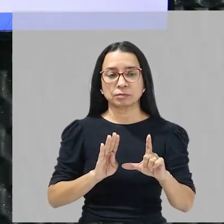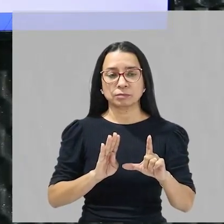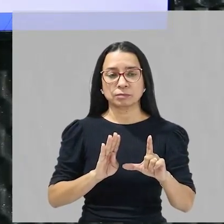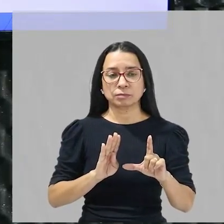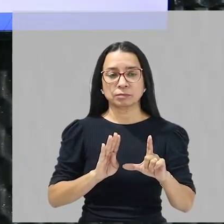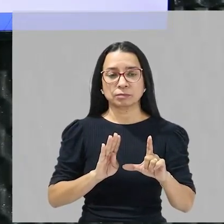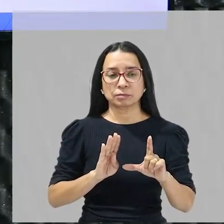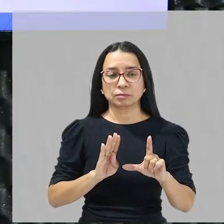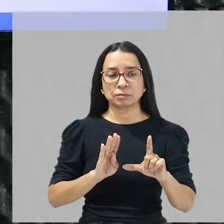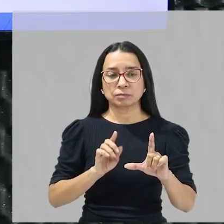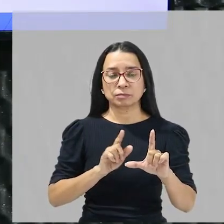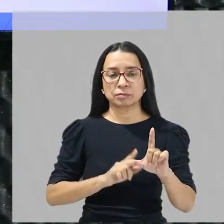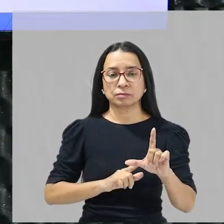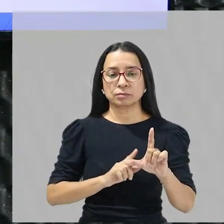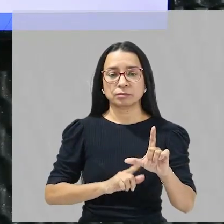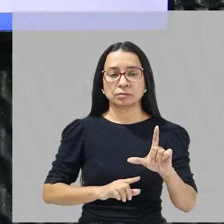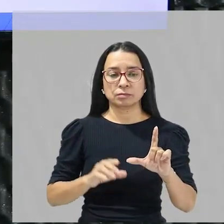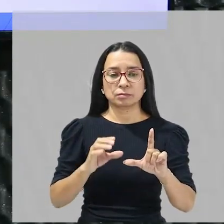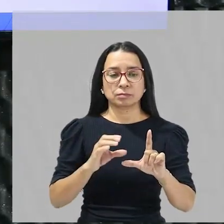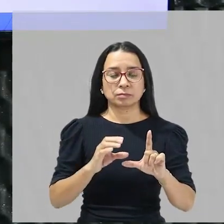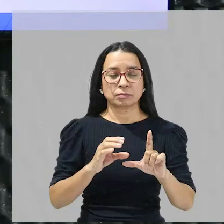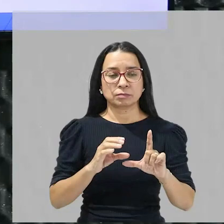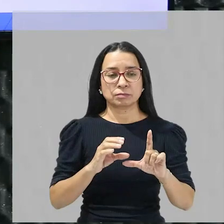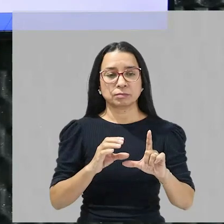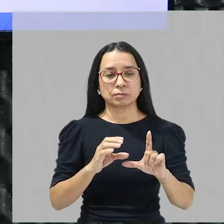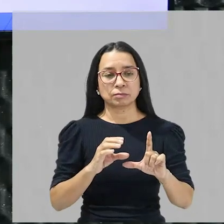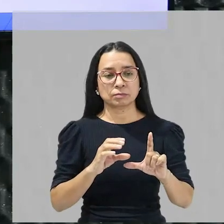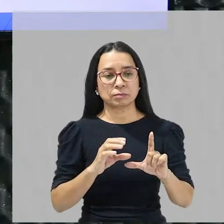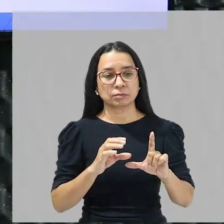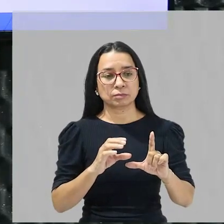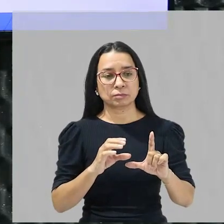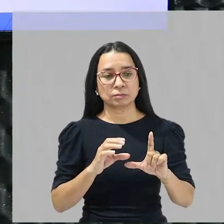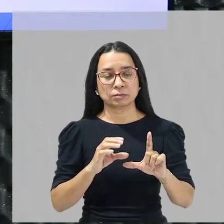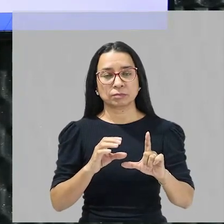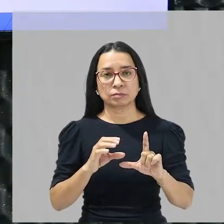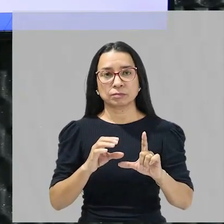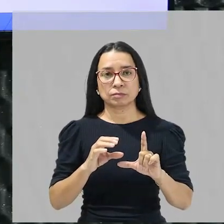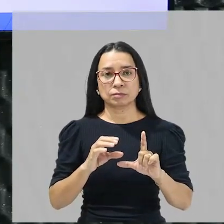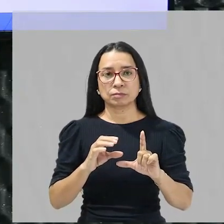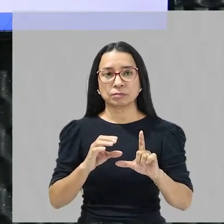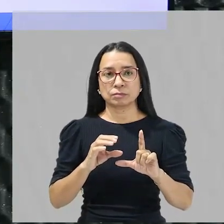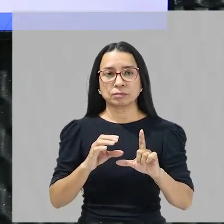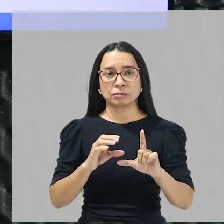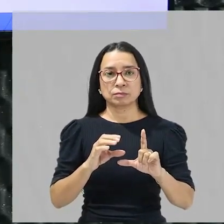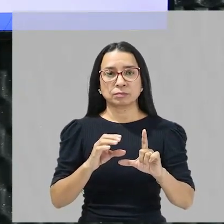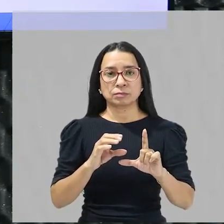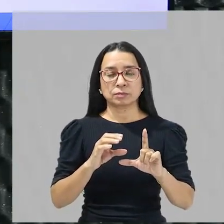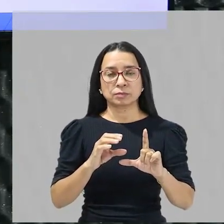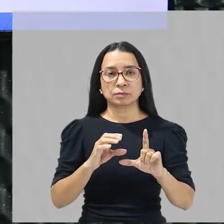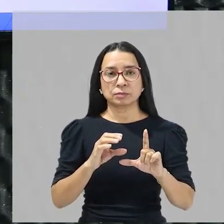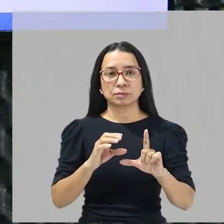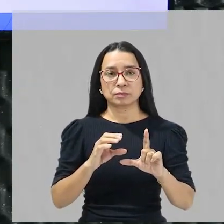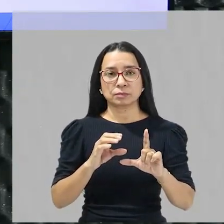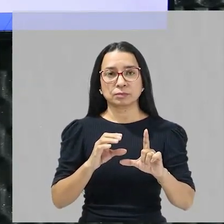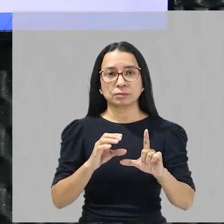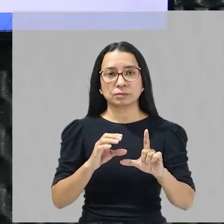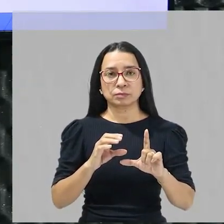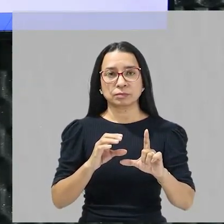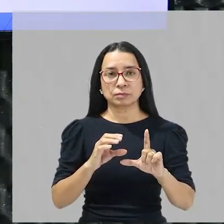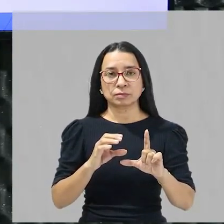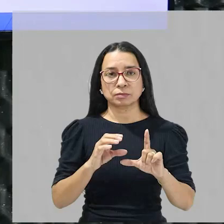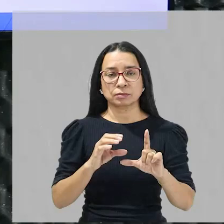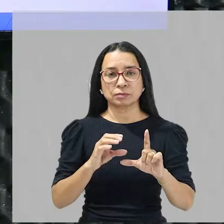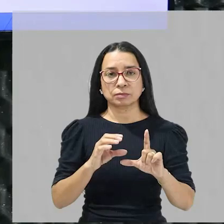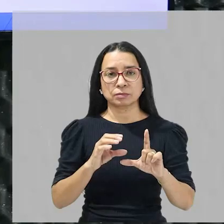x maior que 3. Próxima, letra C. S, x pertence aos reais, tal que menos 2 menor